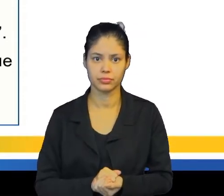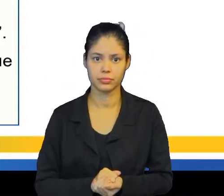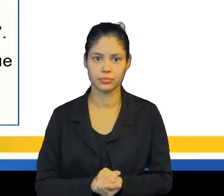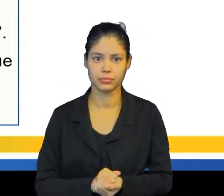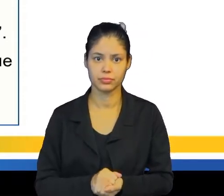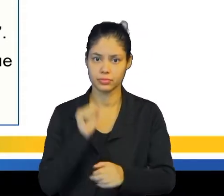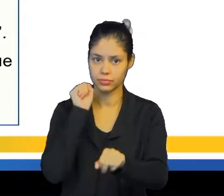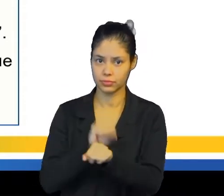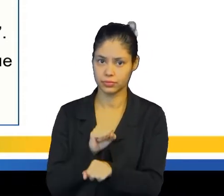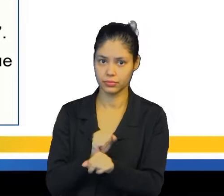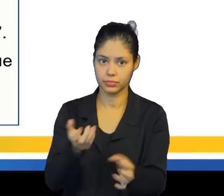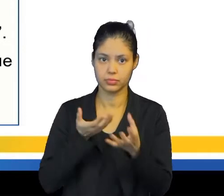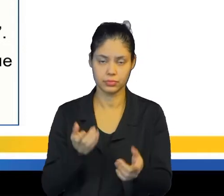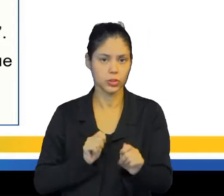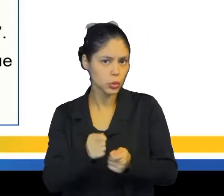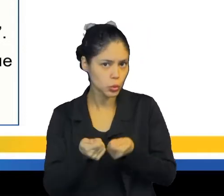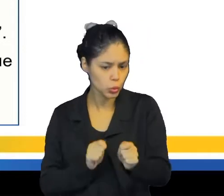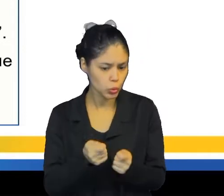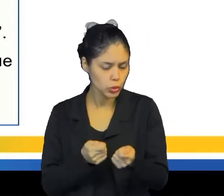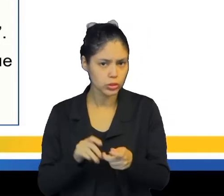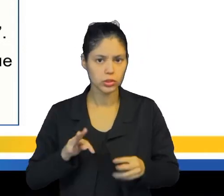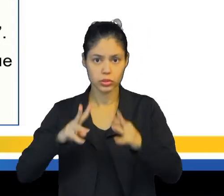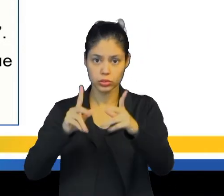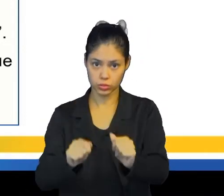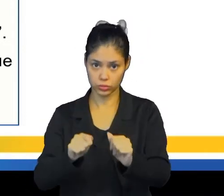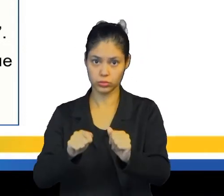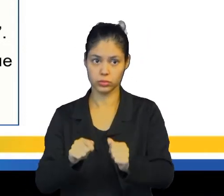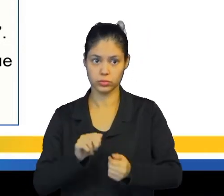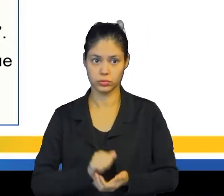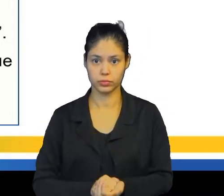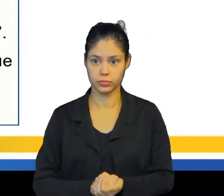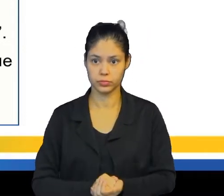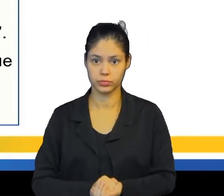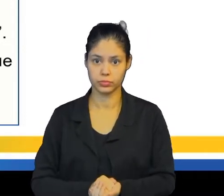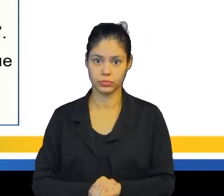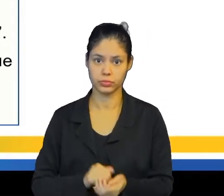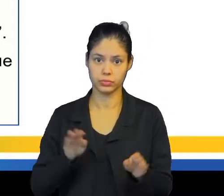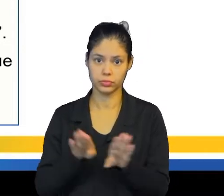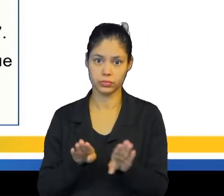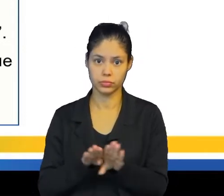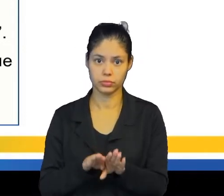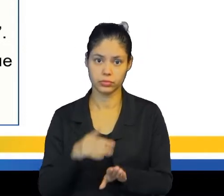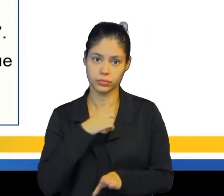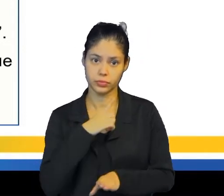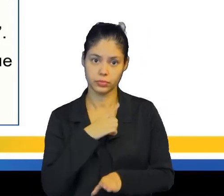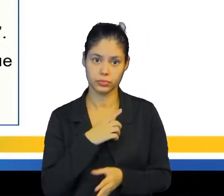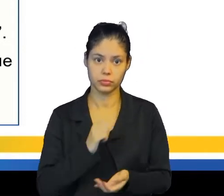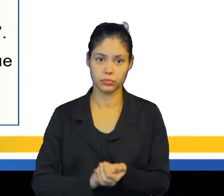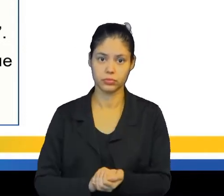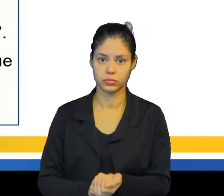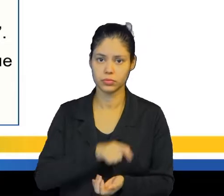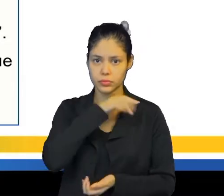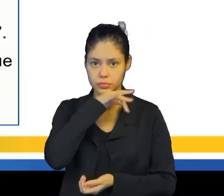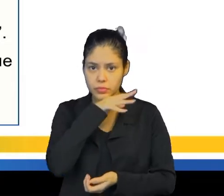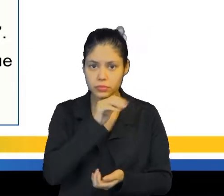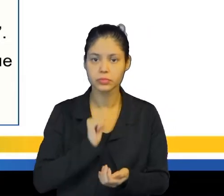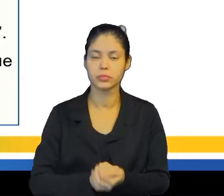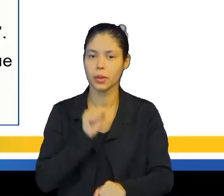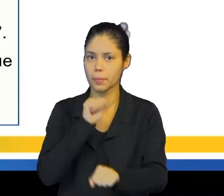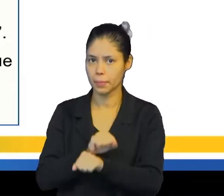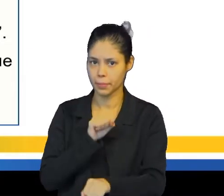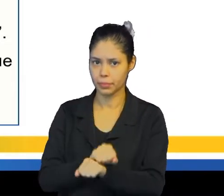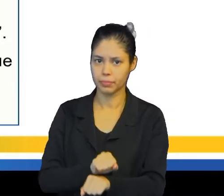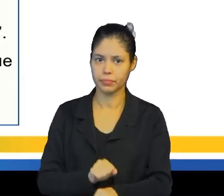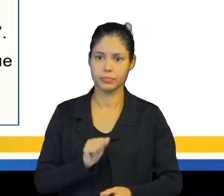que você pare de querer controlar tudo e flua com o rio. A vida coloca seus inimigos na estrada até que você pare